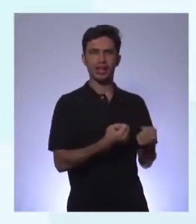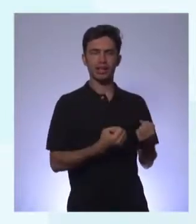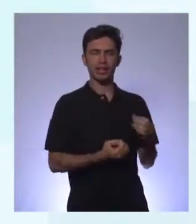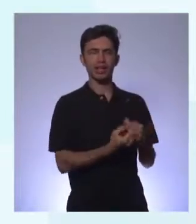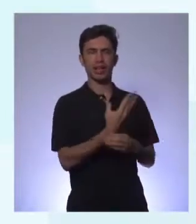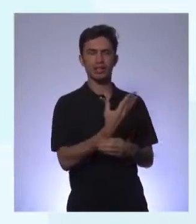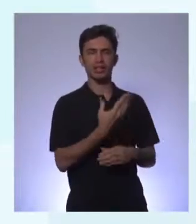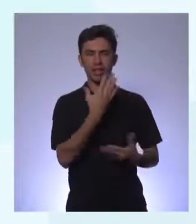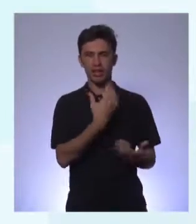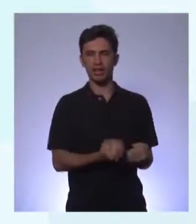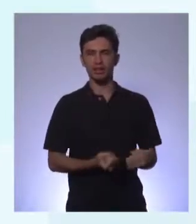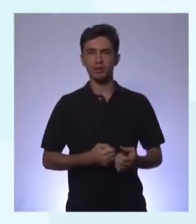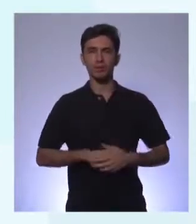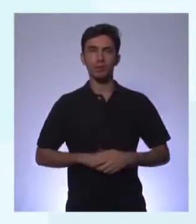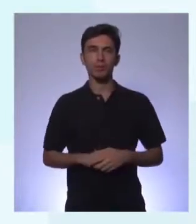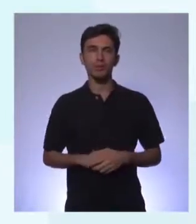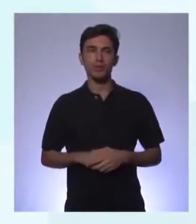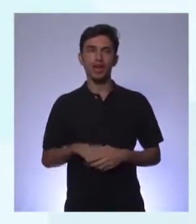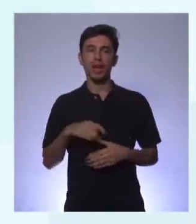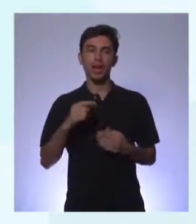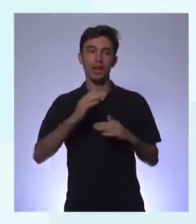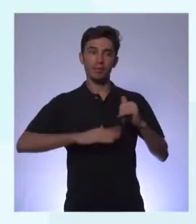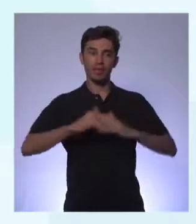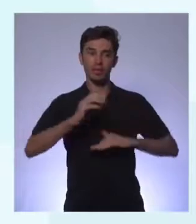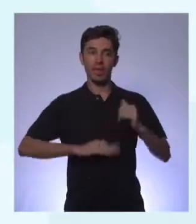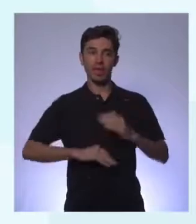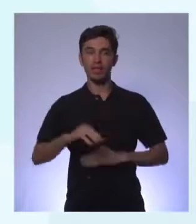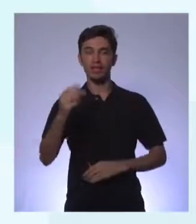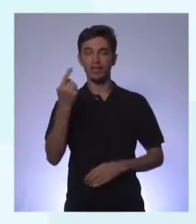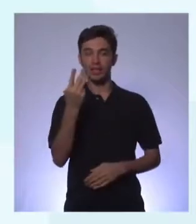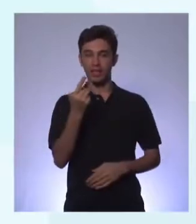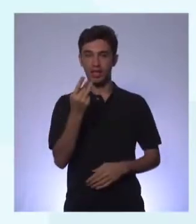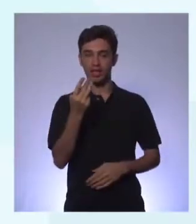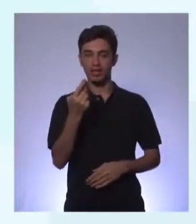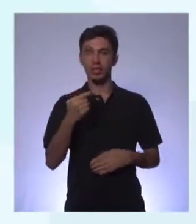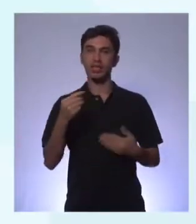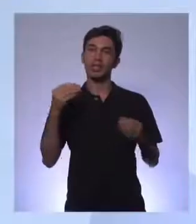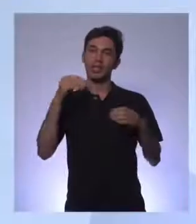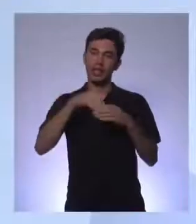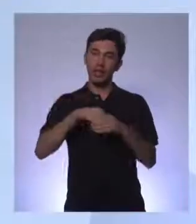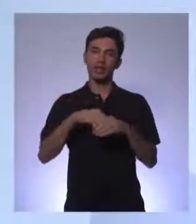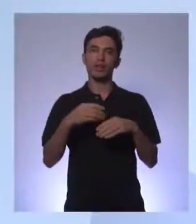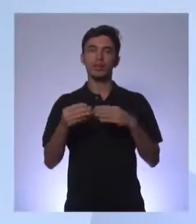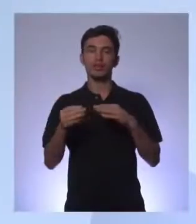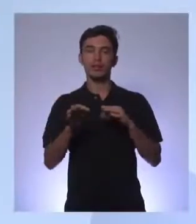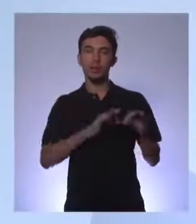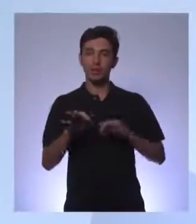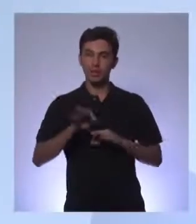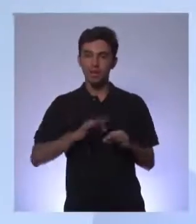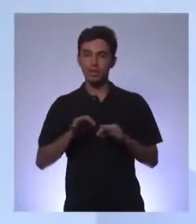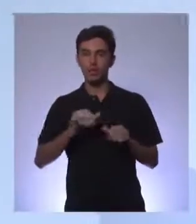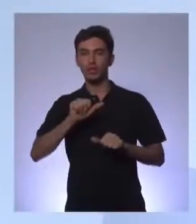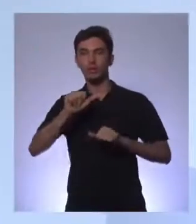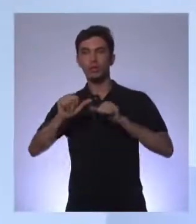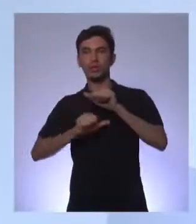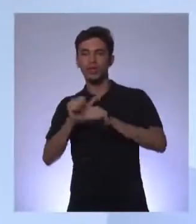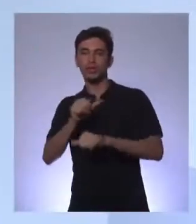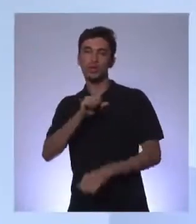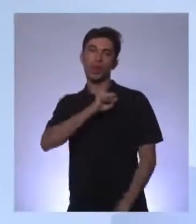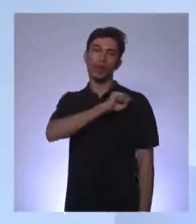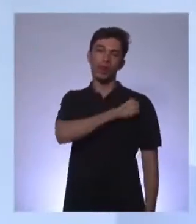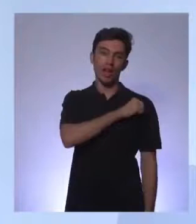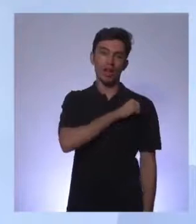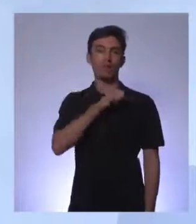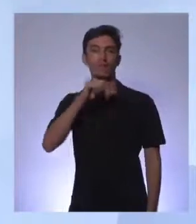é a habilidade 13 dentro desse processo aí das habilidades de transição do 8º para o 9º.